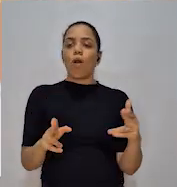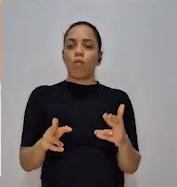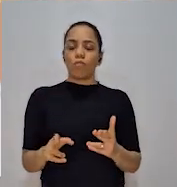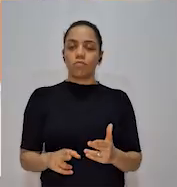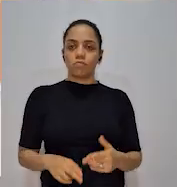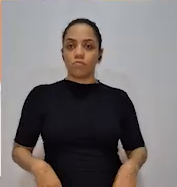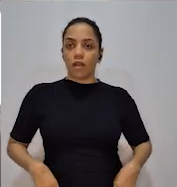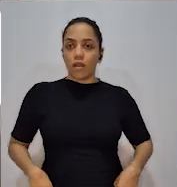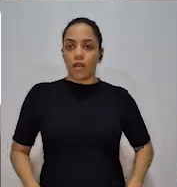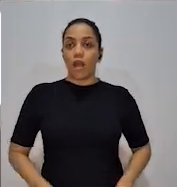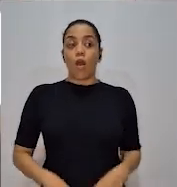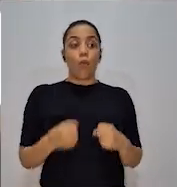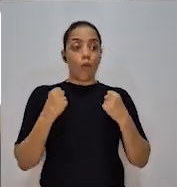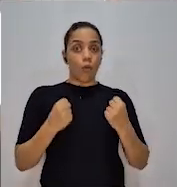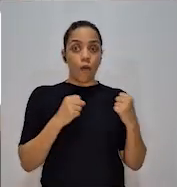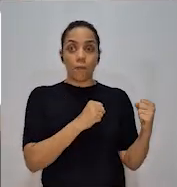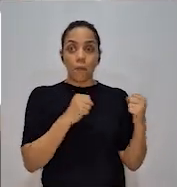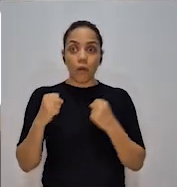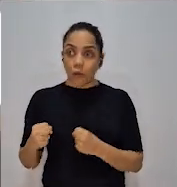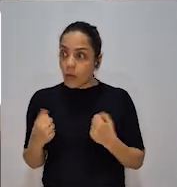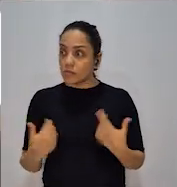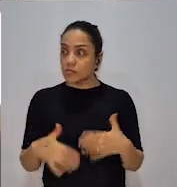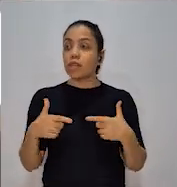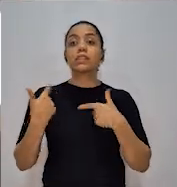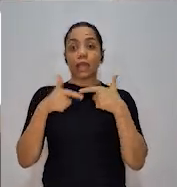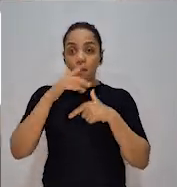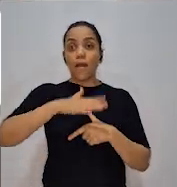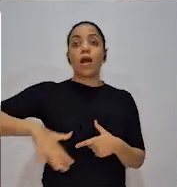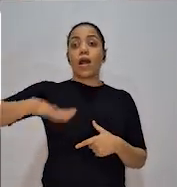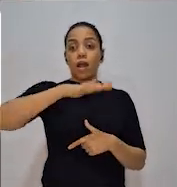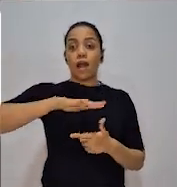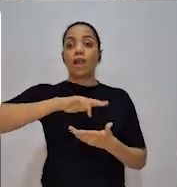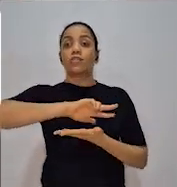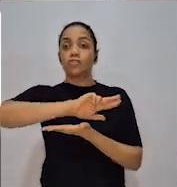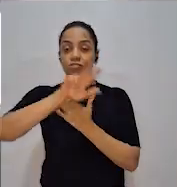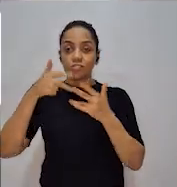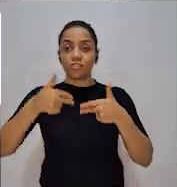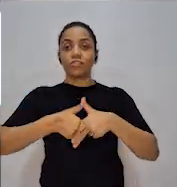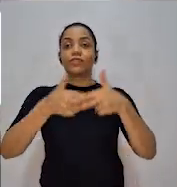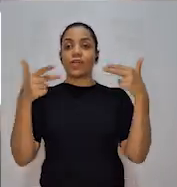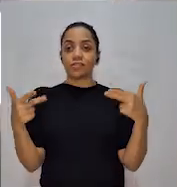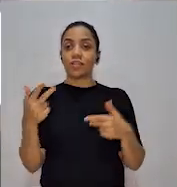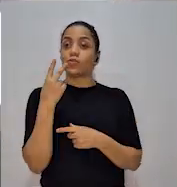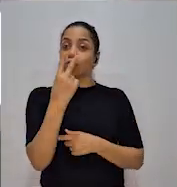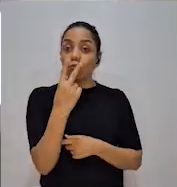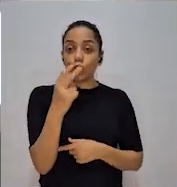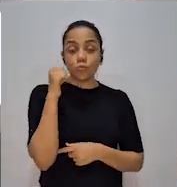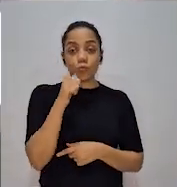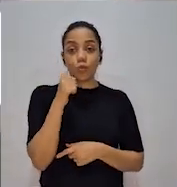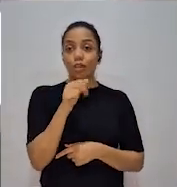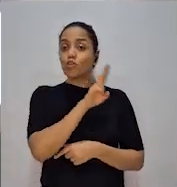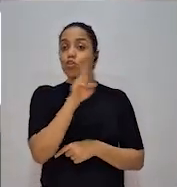Poten- Gente! Potentes que trabalham com diversidade, que falam sobre diversidade, mas